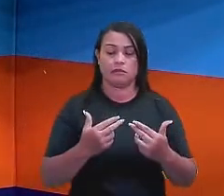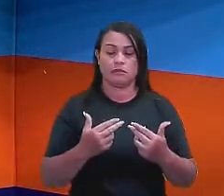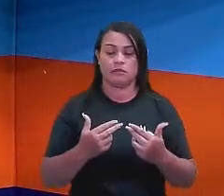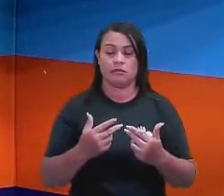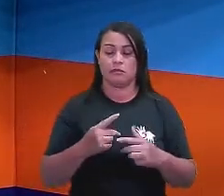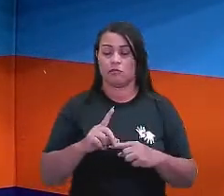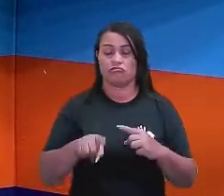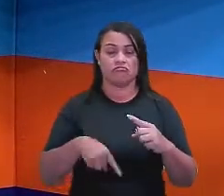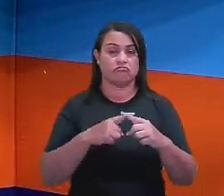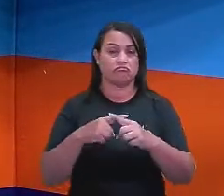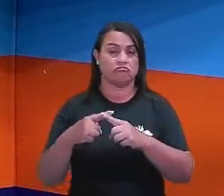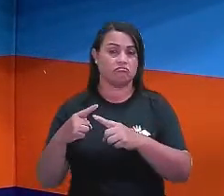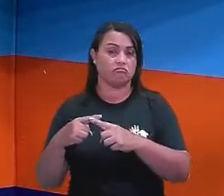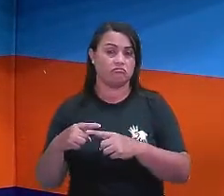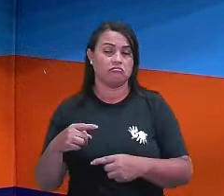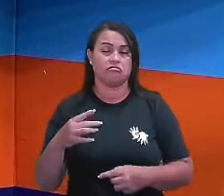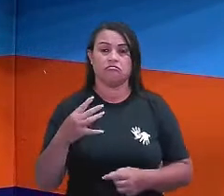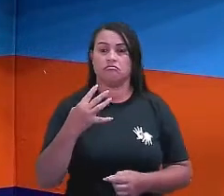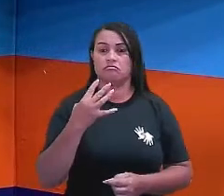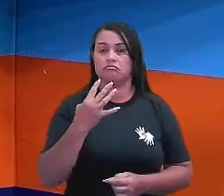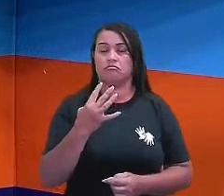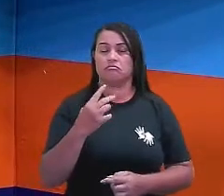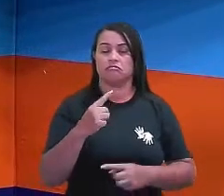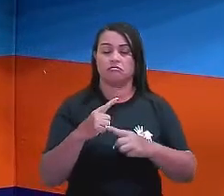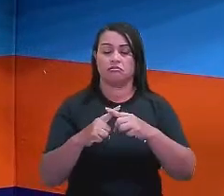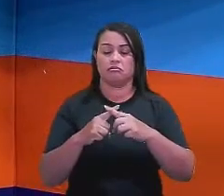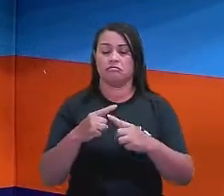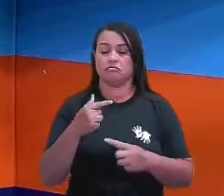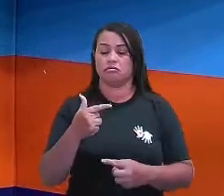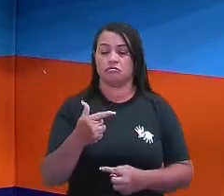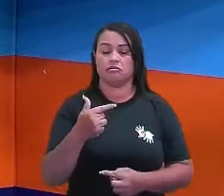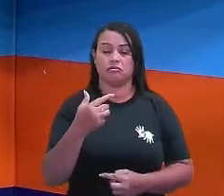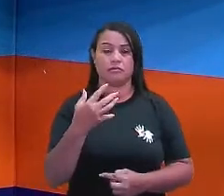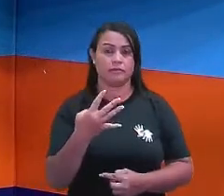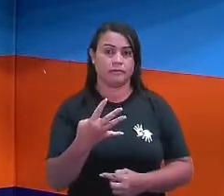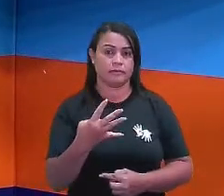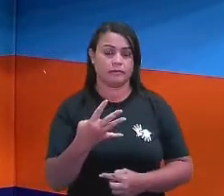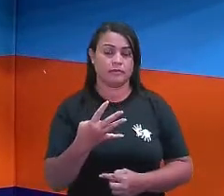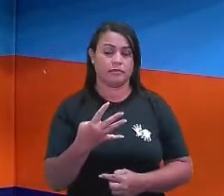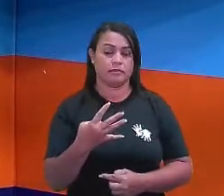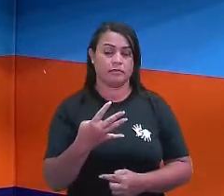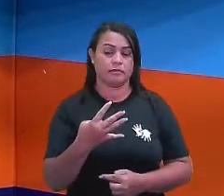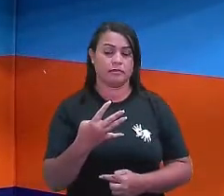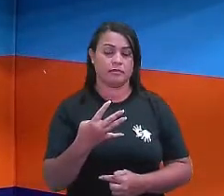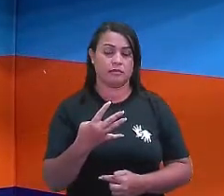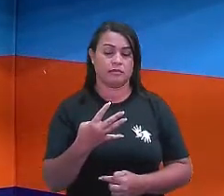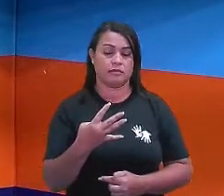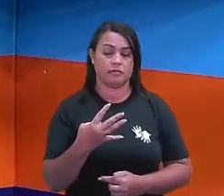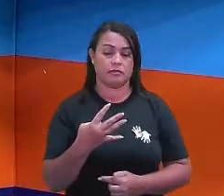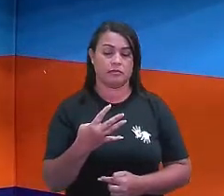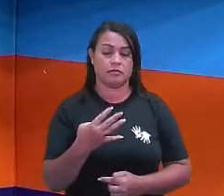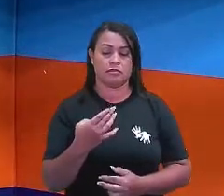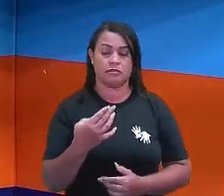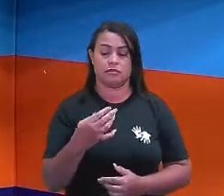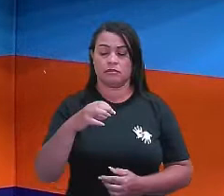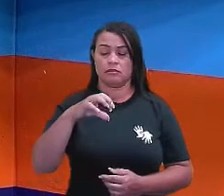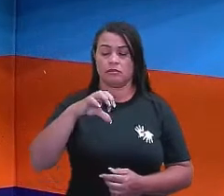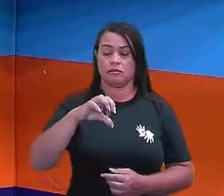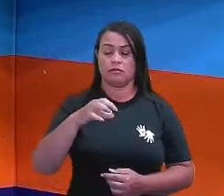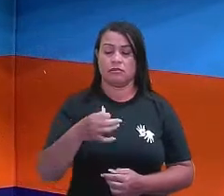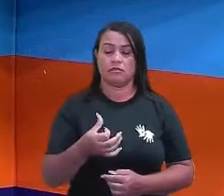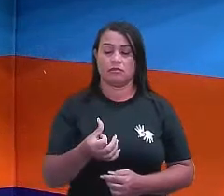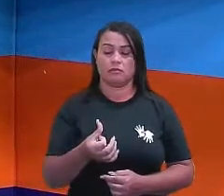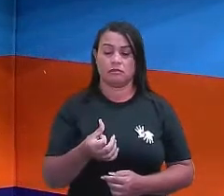fazendo a multiplicação 4 vezes 24. Ou seja, 4 vezes 24 é igual